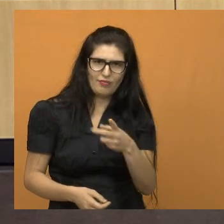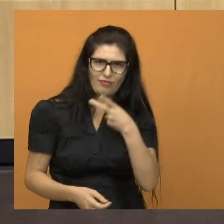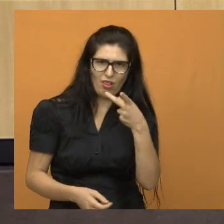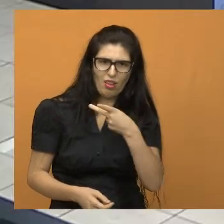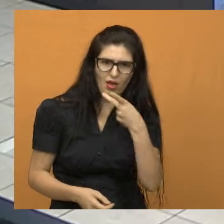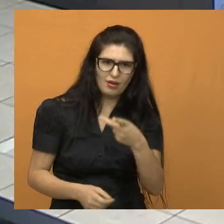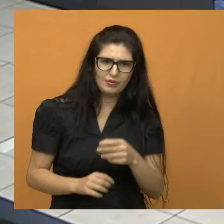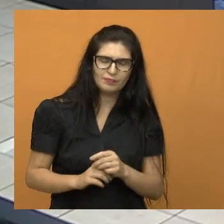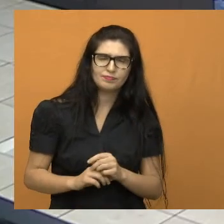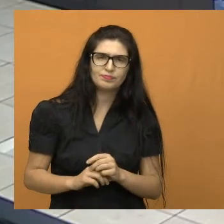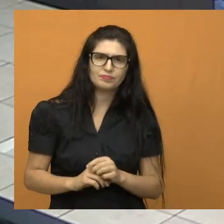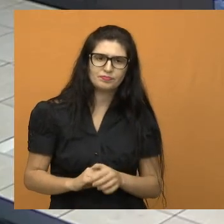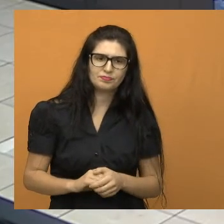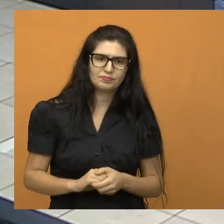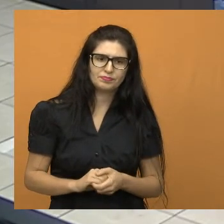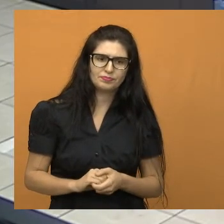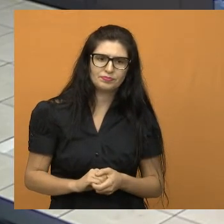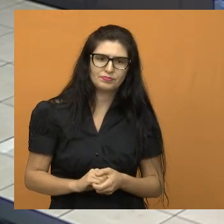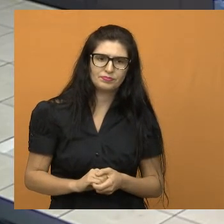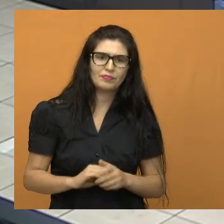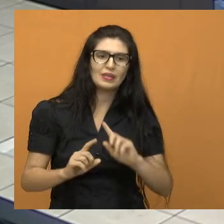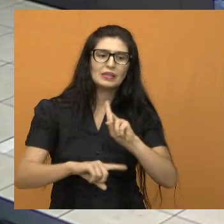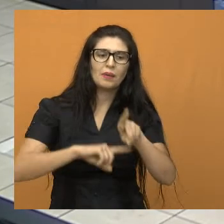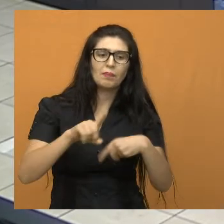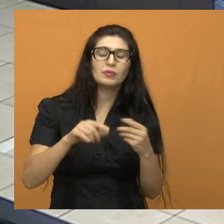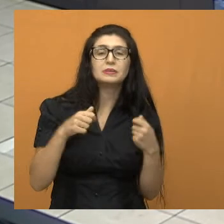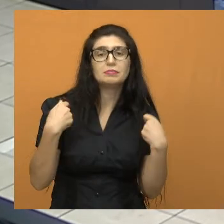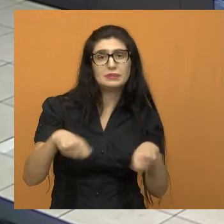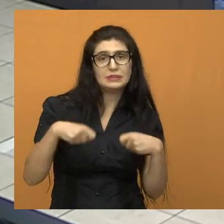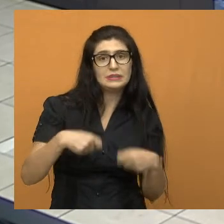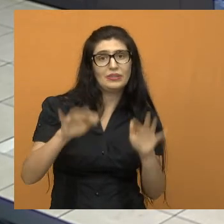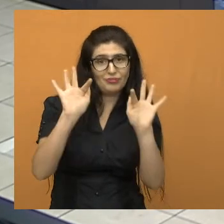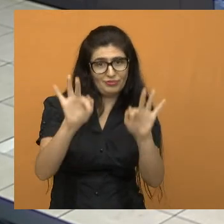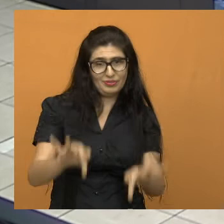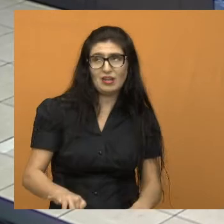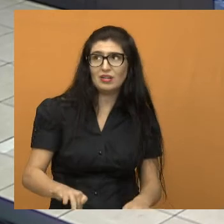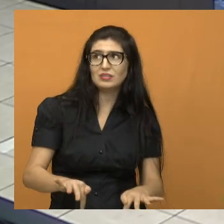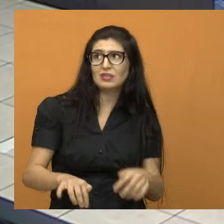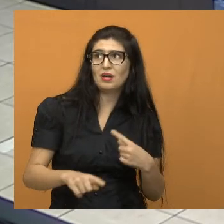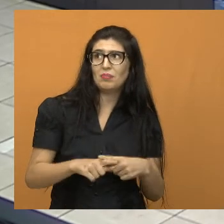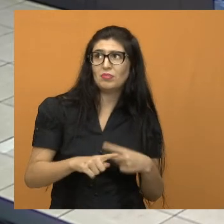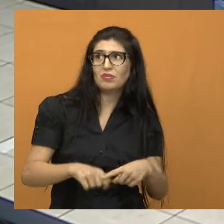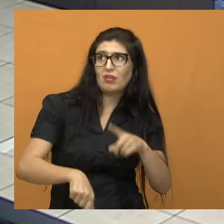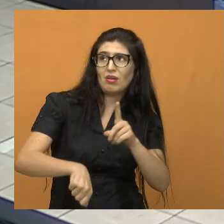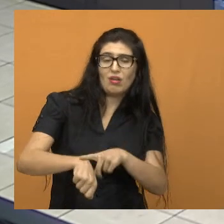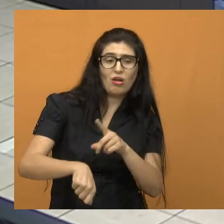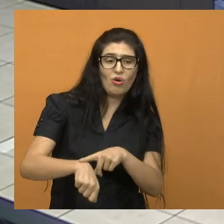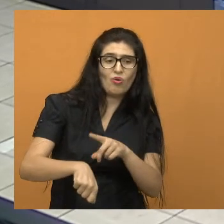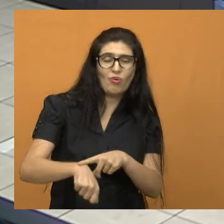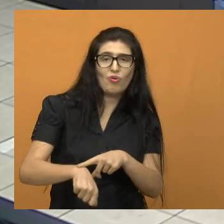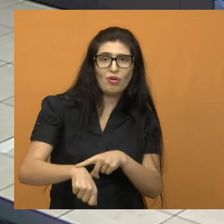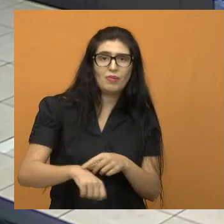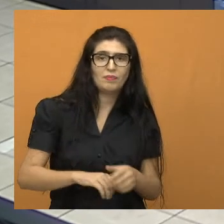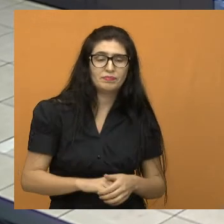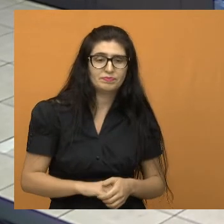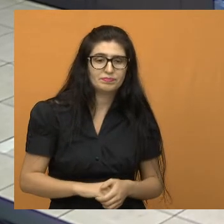E depois das considerações, vamos para os finalmente, por causa do horário que a gente tem para encerrar, tá bom? Tá.